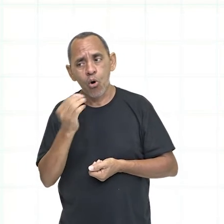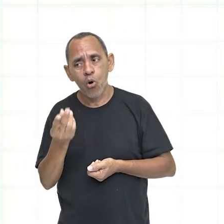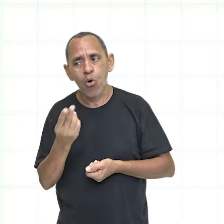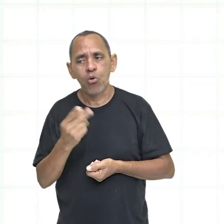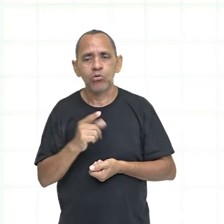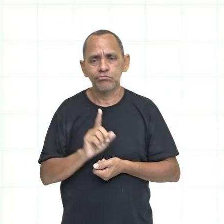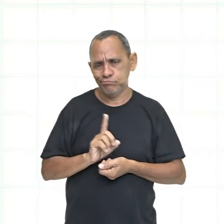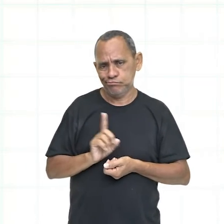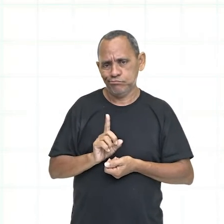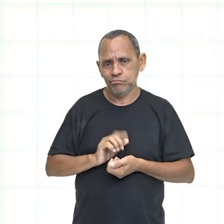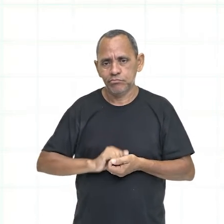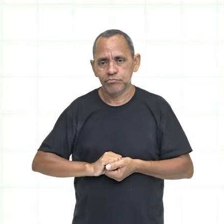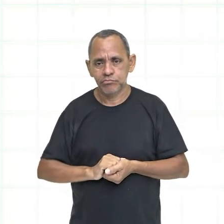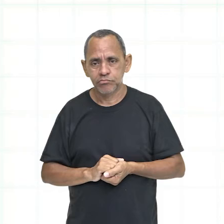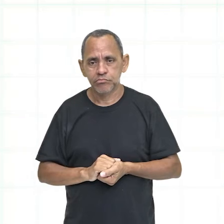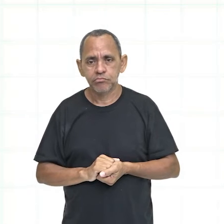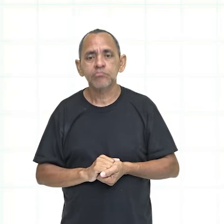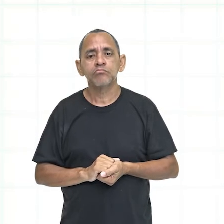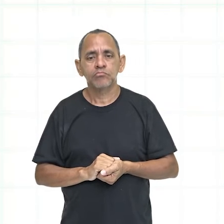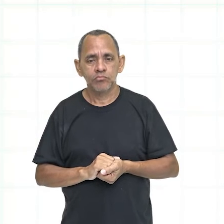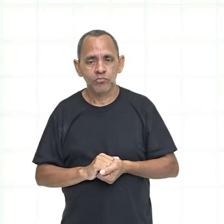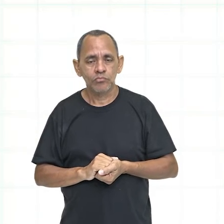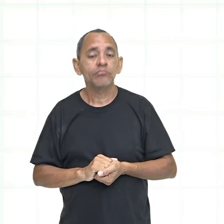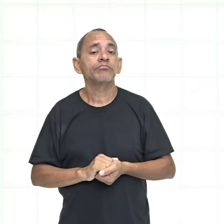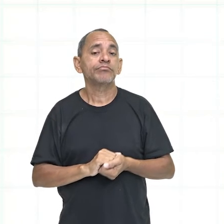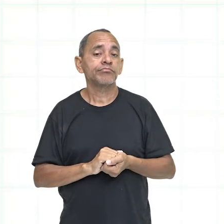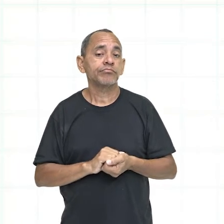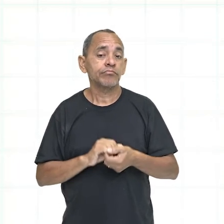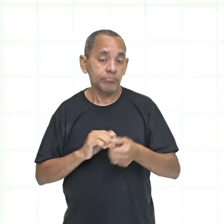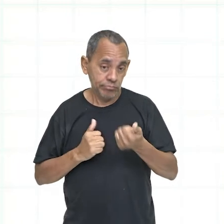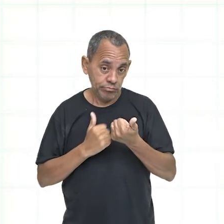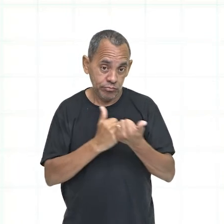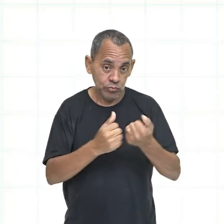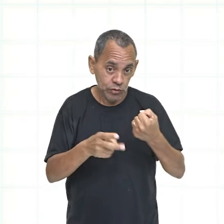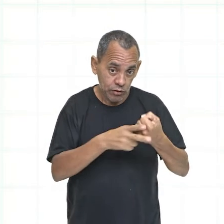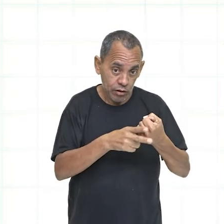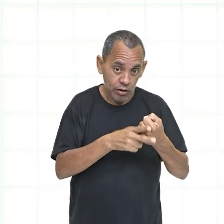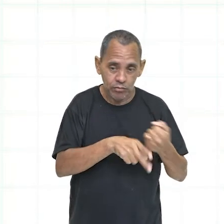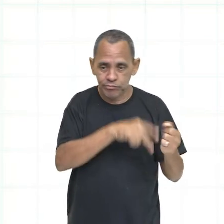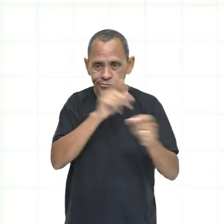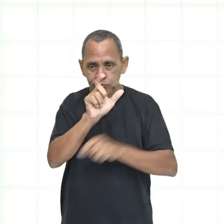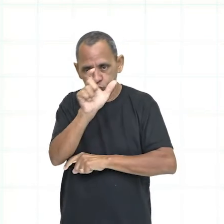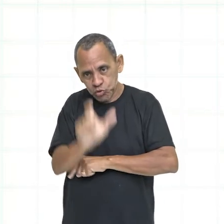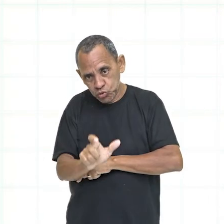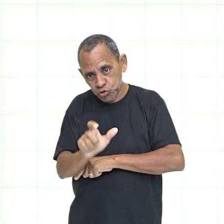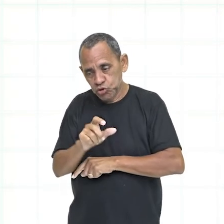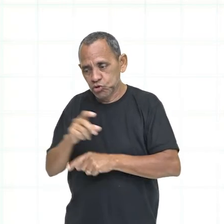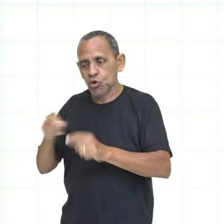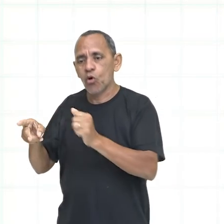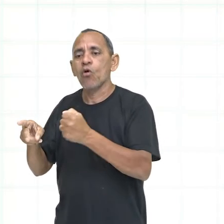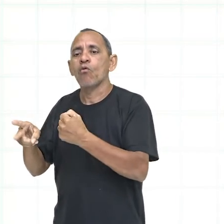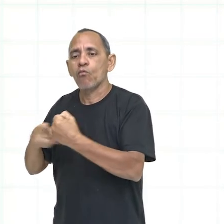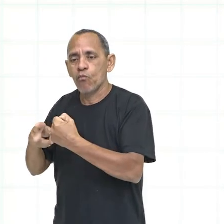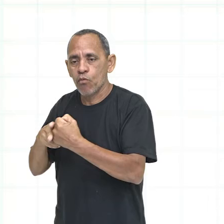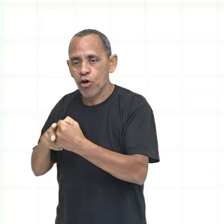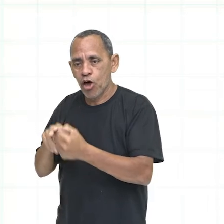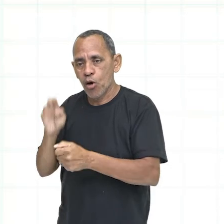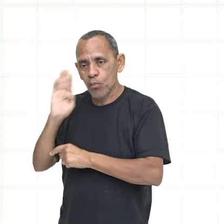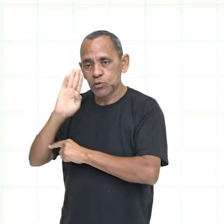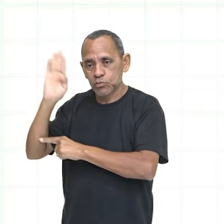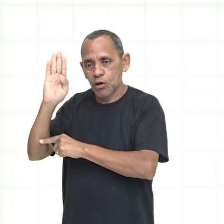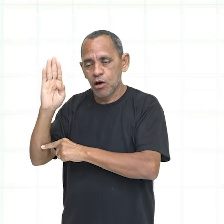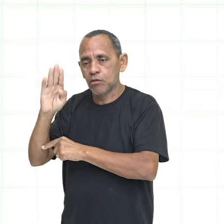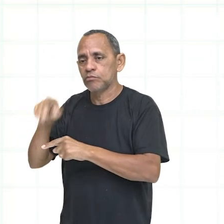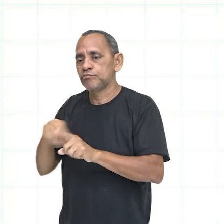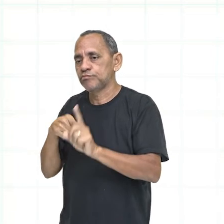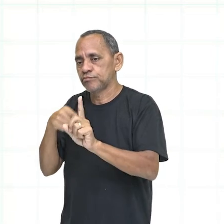verbo auxiliar, que é o verbo modal, aí eu tenho o sujeito, subject, verbo principal, que em inglês é main verb,